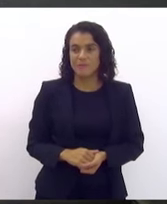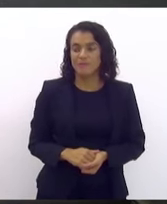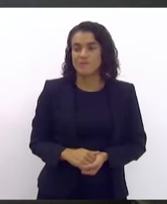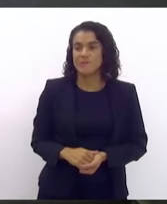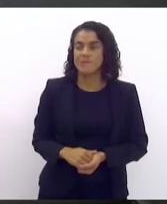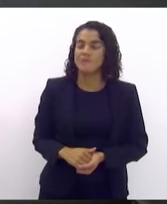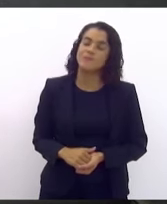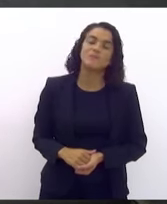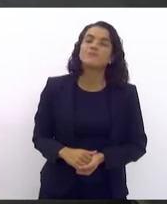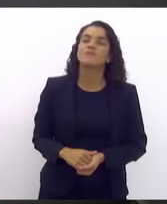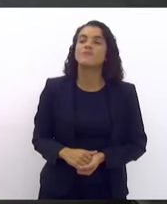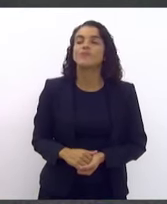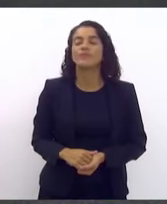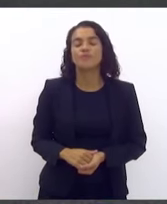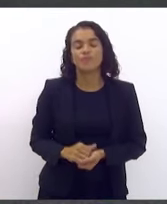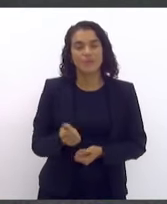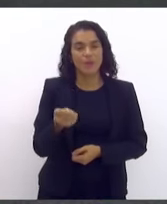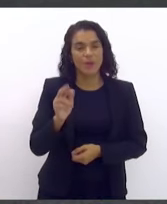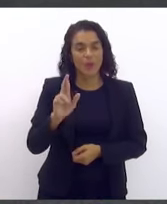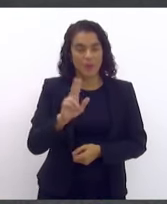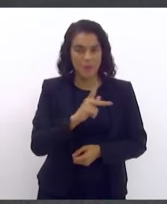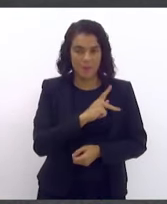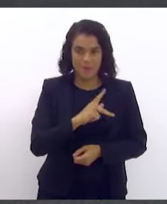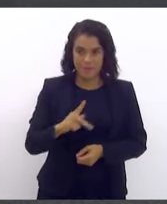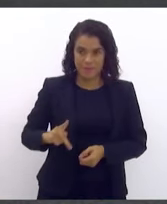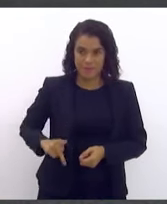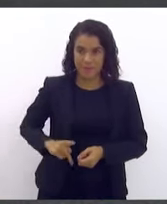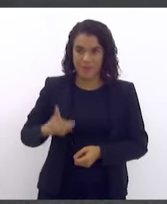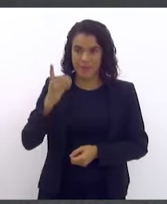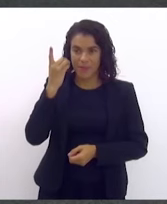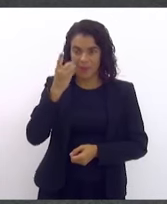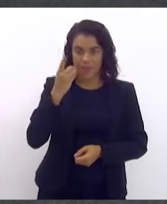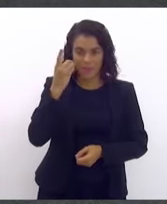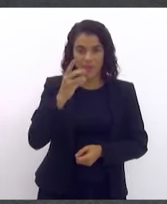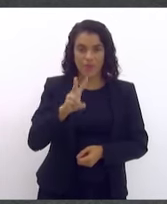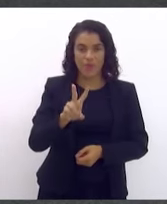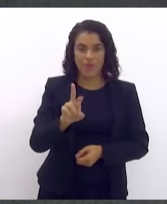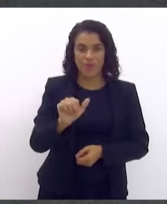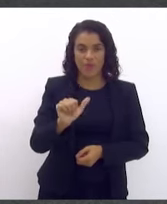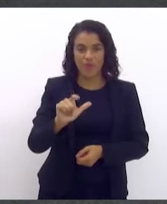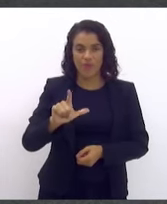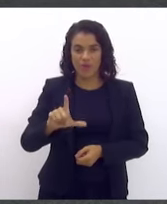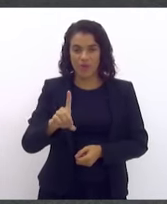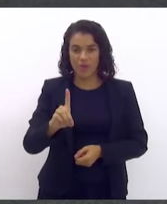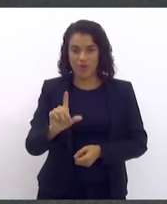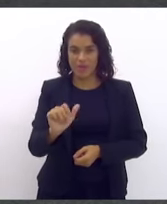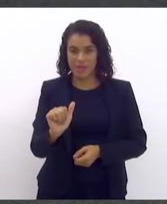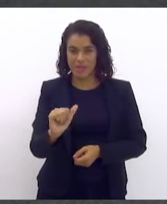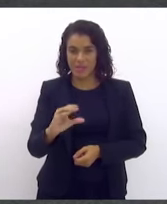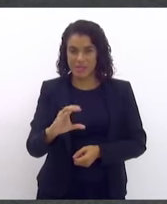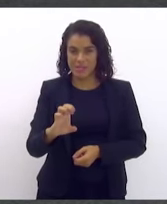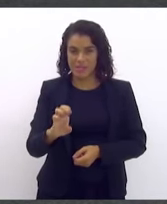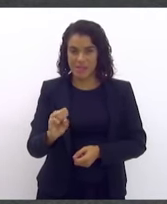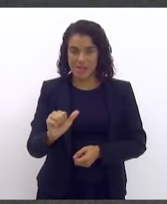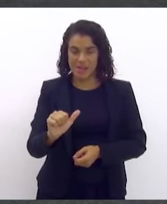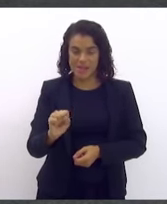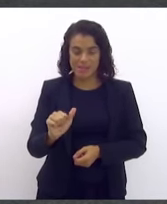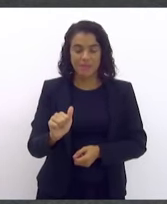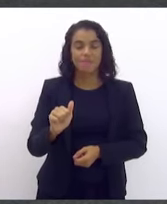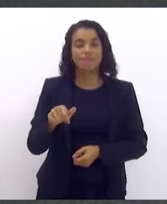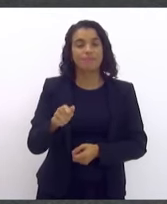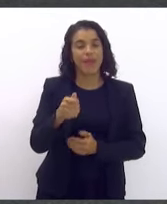anterior senhor presidente Deputado Val da seasa a ata reflete